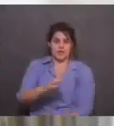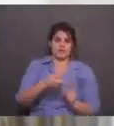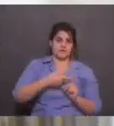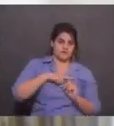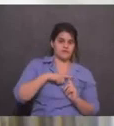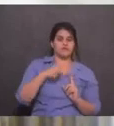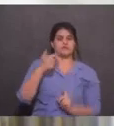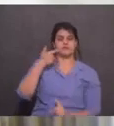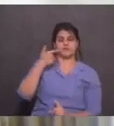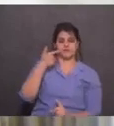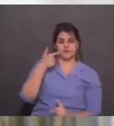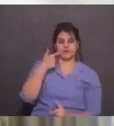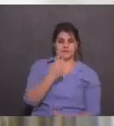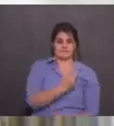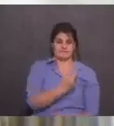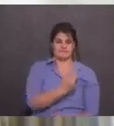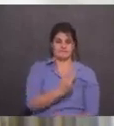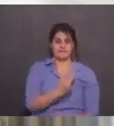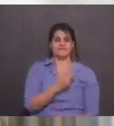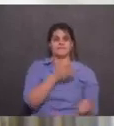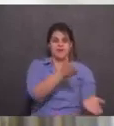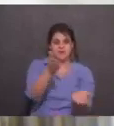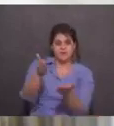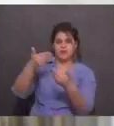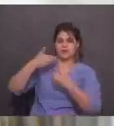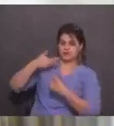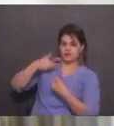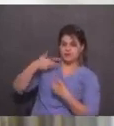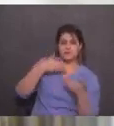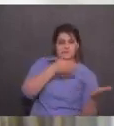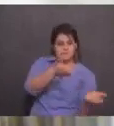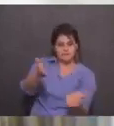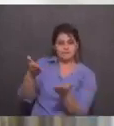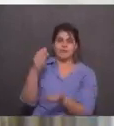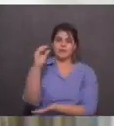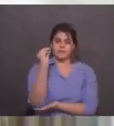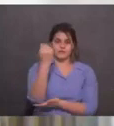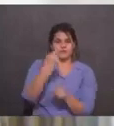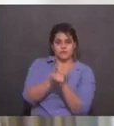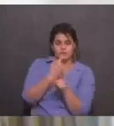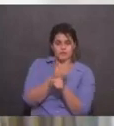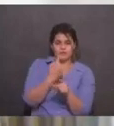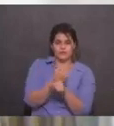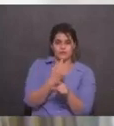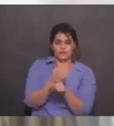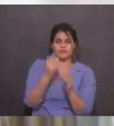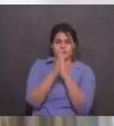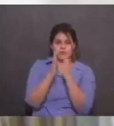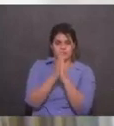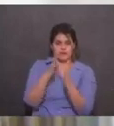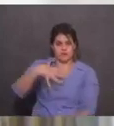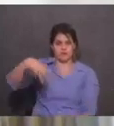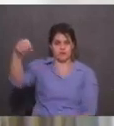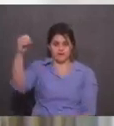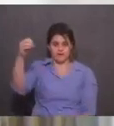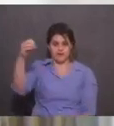Marto, e Jacinta Marto, assisti benignamente os vossos servos e fazei que, levando consigo estes símbolos